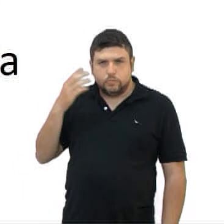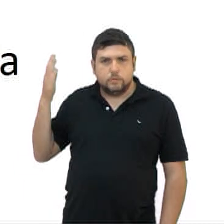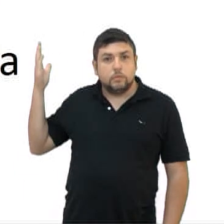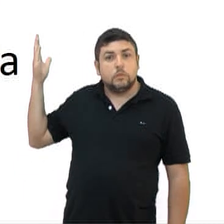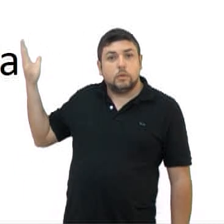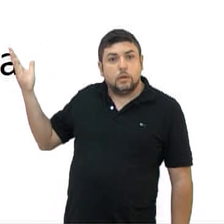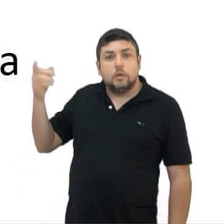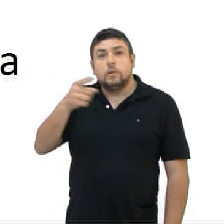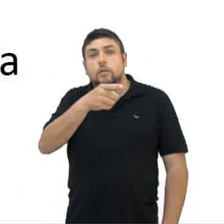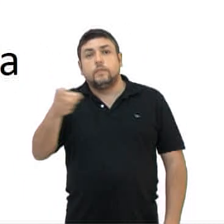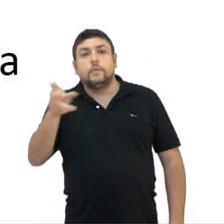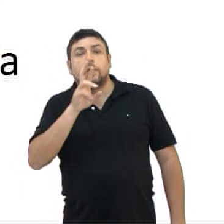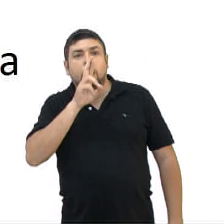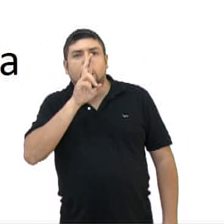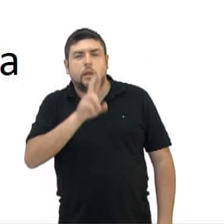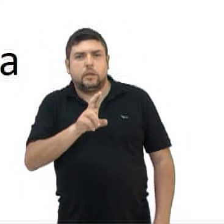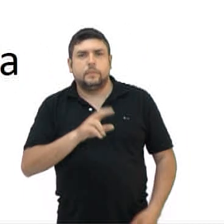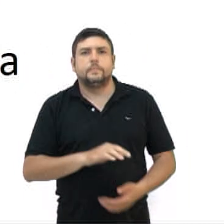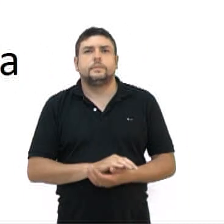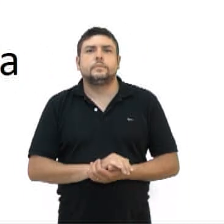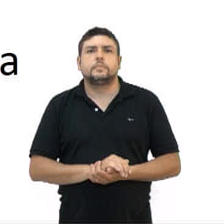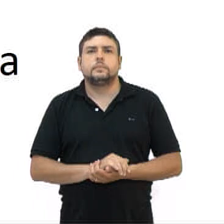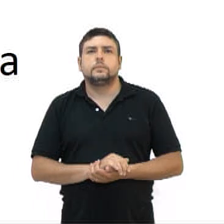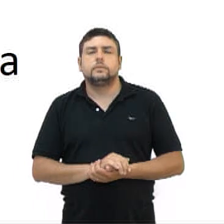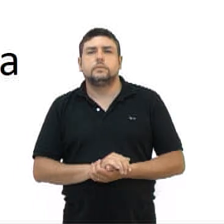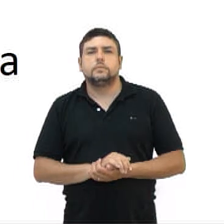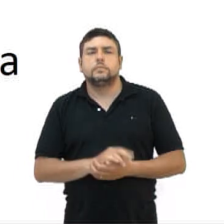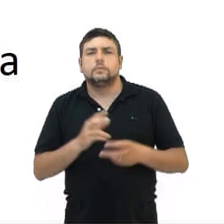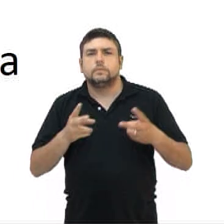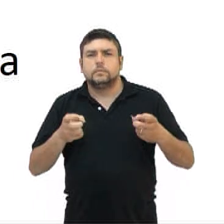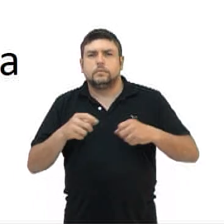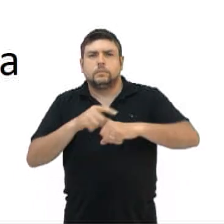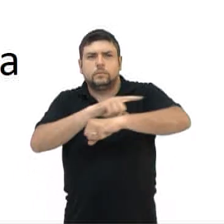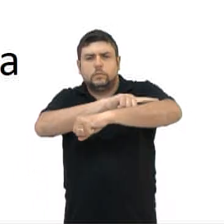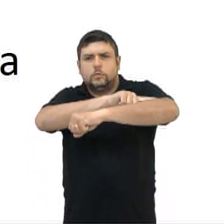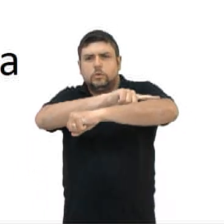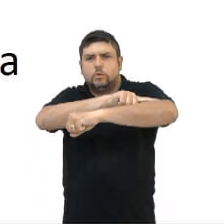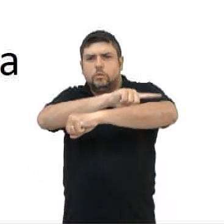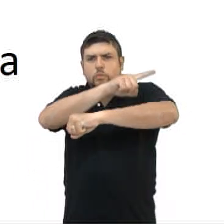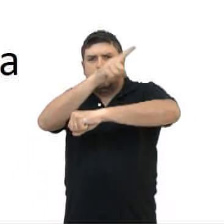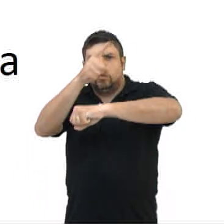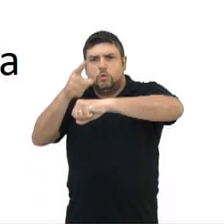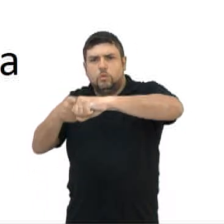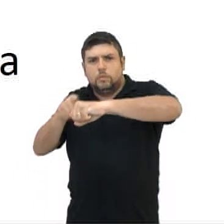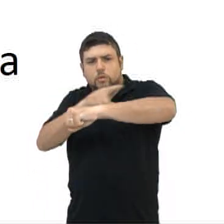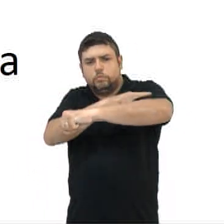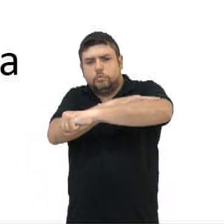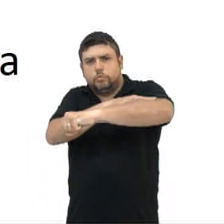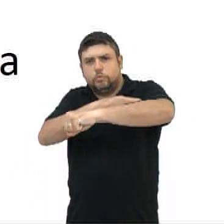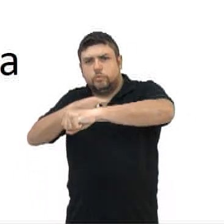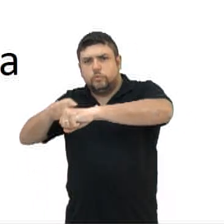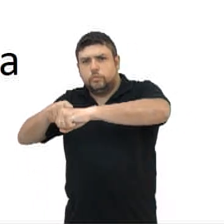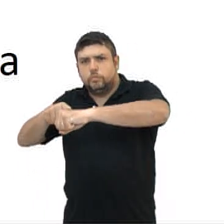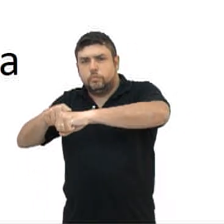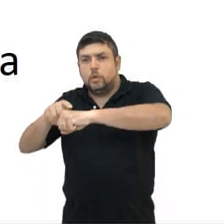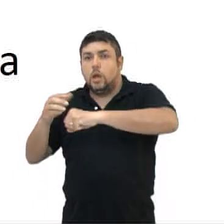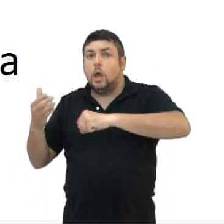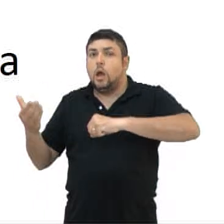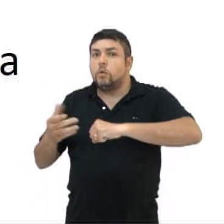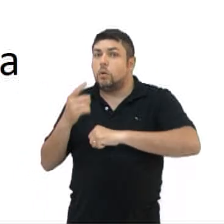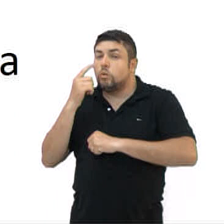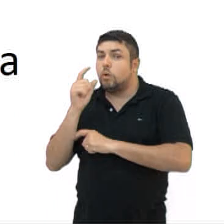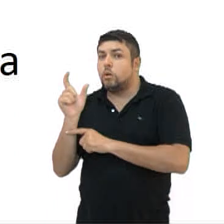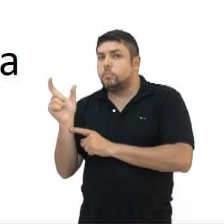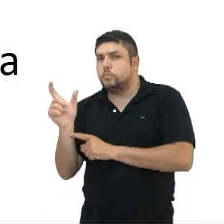vocês fazerem. Olha só. Veja a medida do diâmetro de um pneu de um automóvel. Então, agora não é o raio, tá? Atenção,